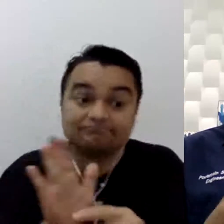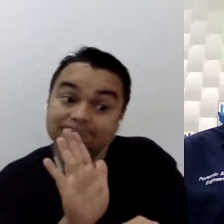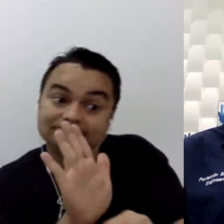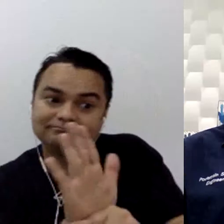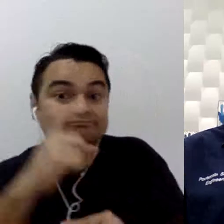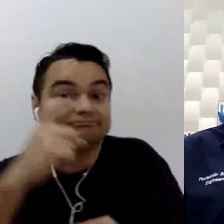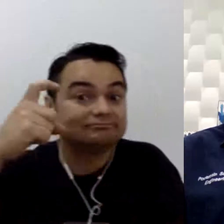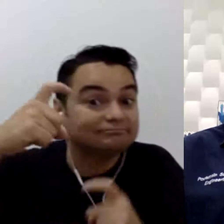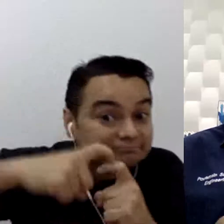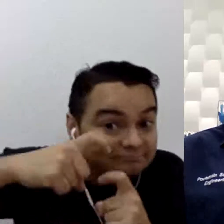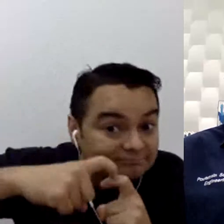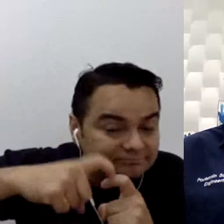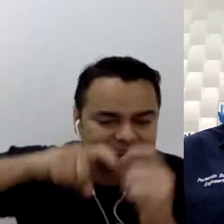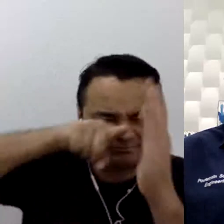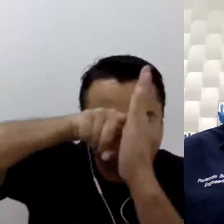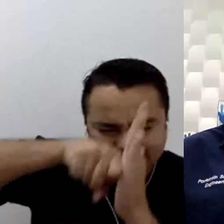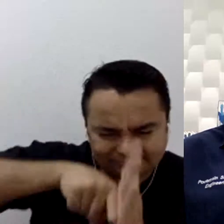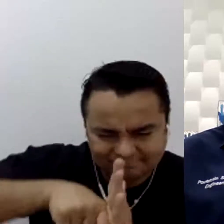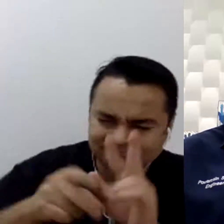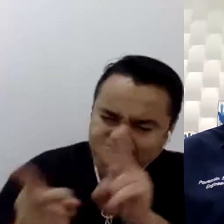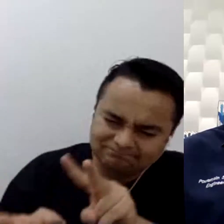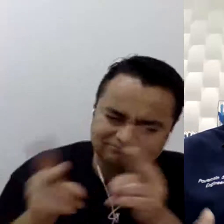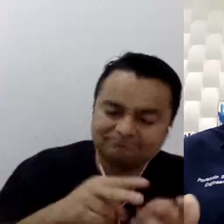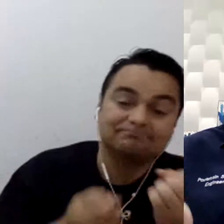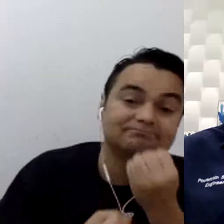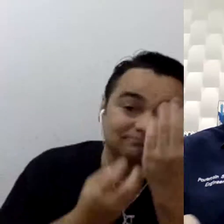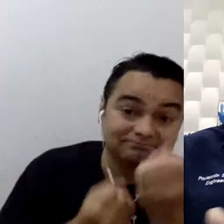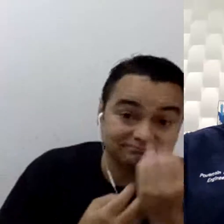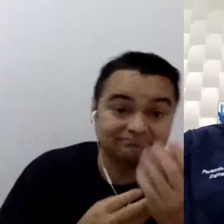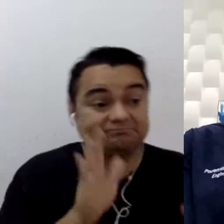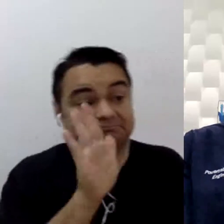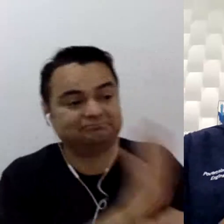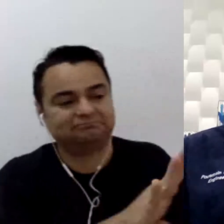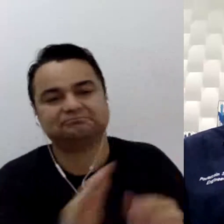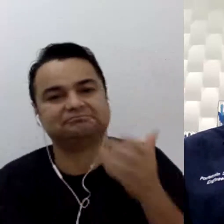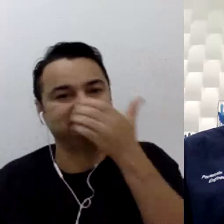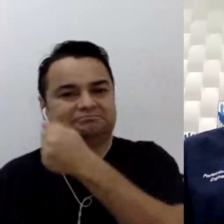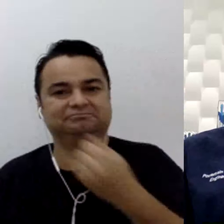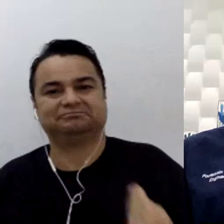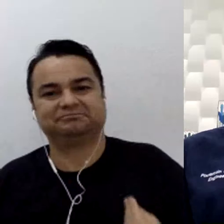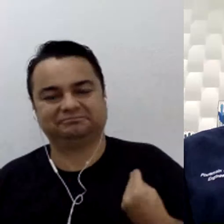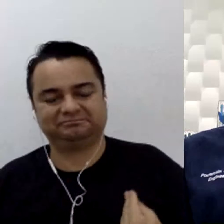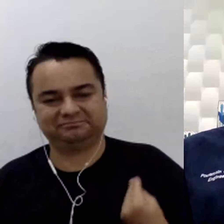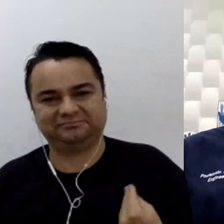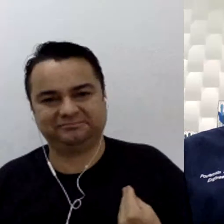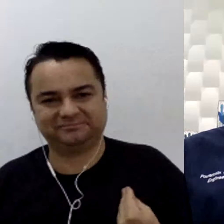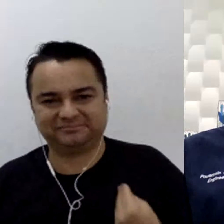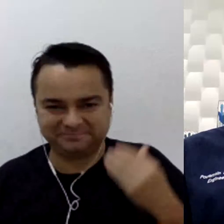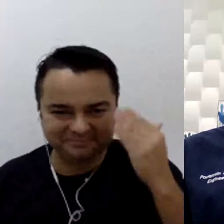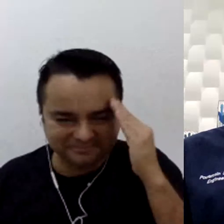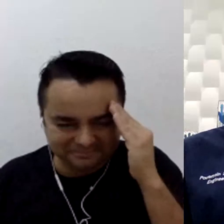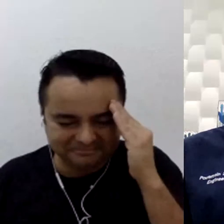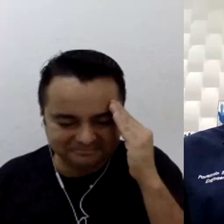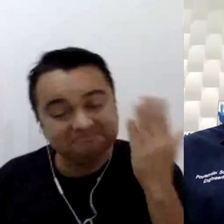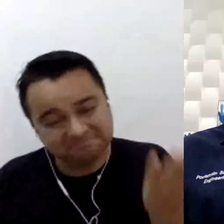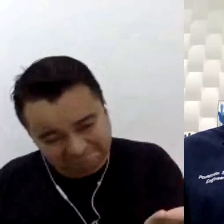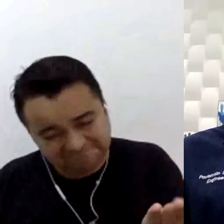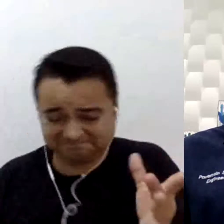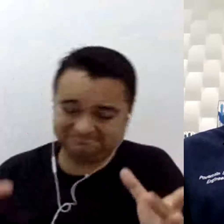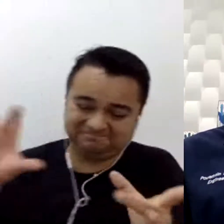a analisar aqueles dados, transformar em informações e, pela sua competência, né, resolver aquele problema que ele